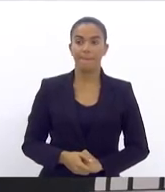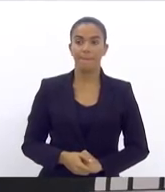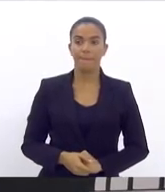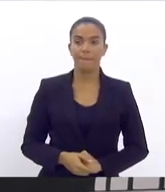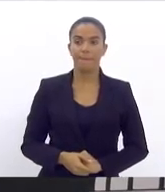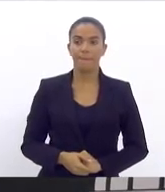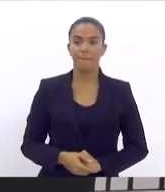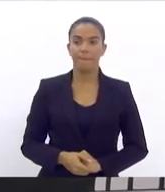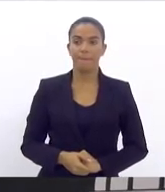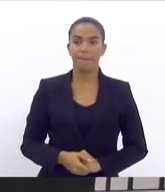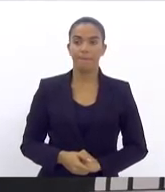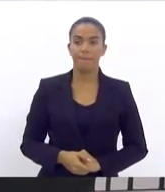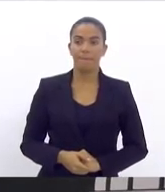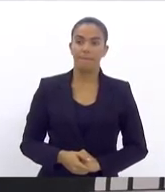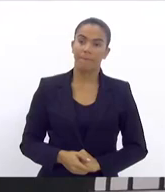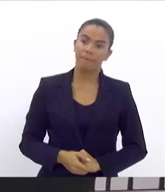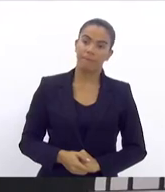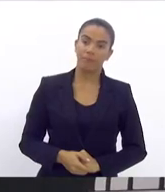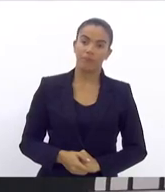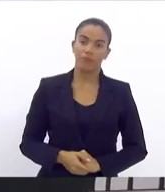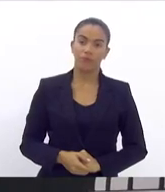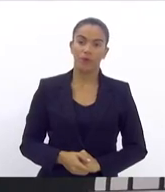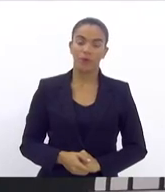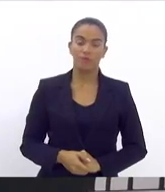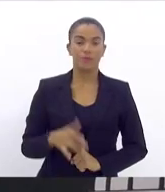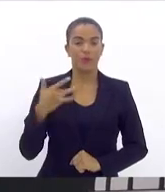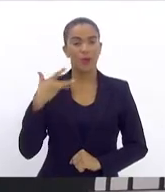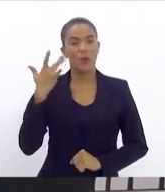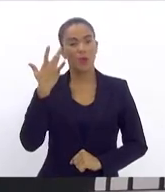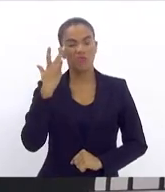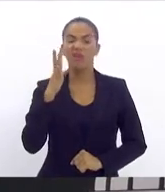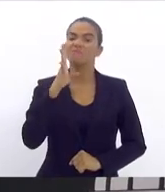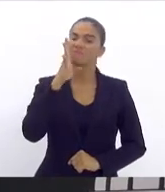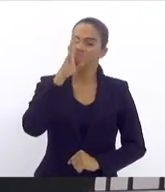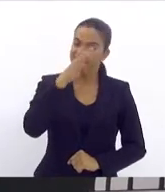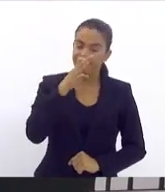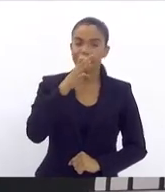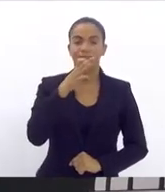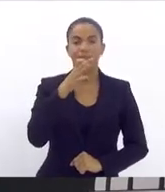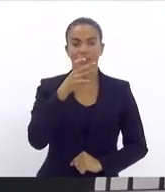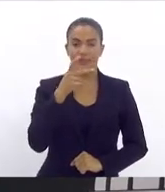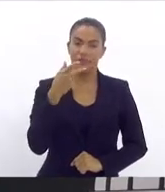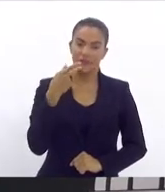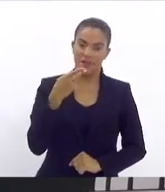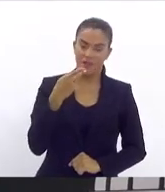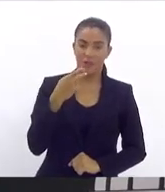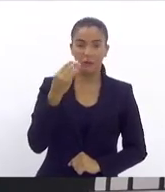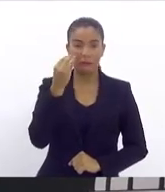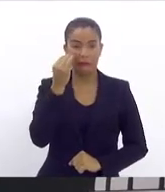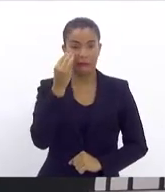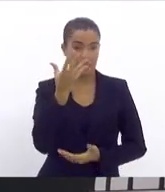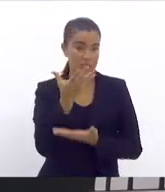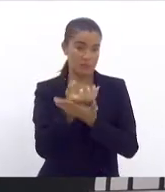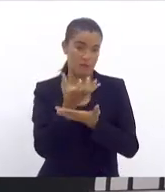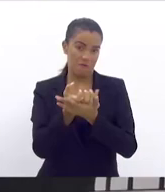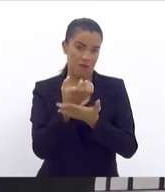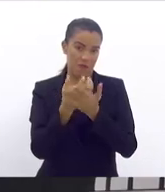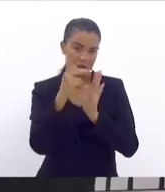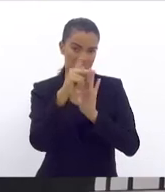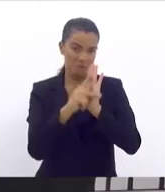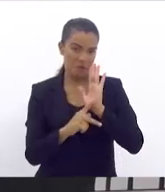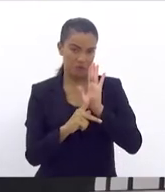Eu ainda acho que era um insisto em dizer que ainda, como se, estou tentando salvar, na verdade, o projeto, porque ele é um